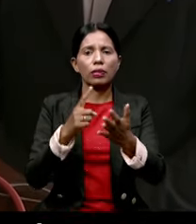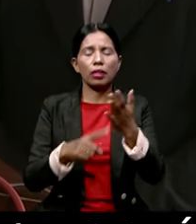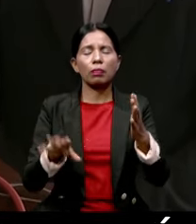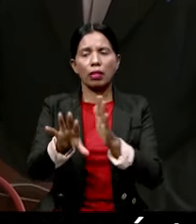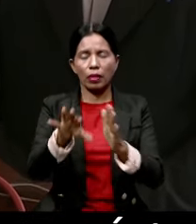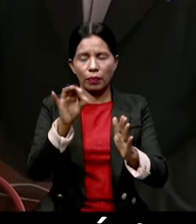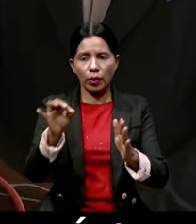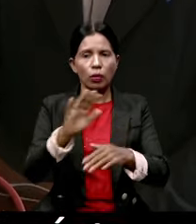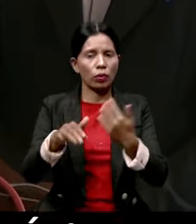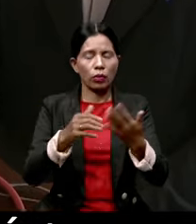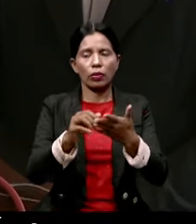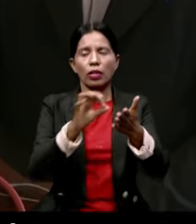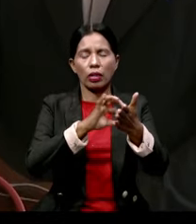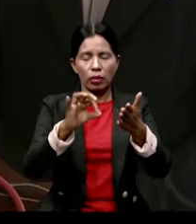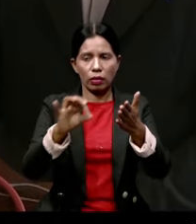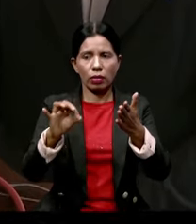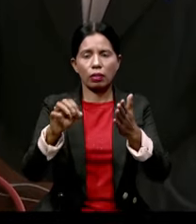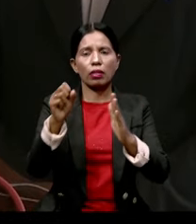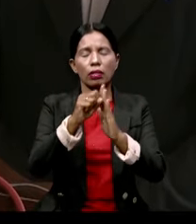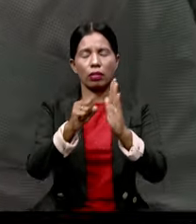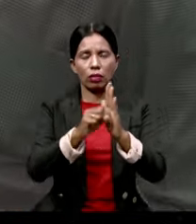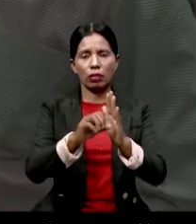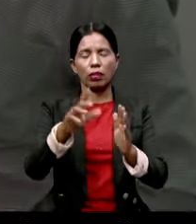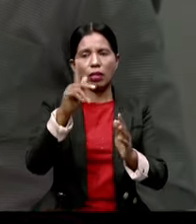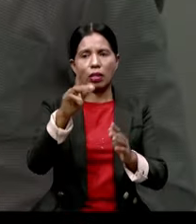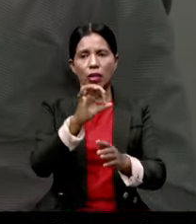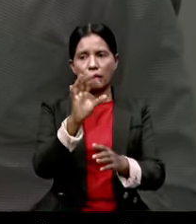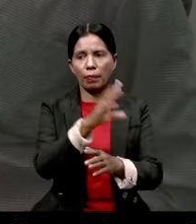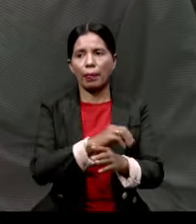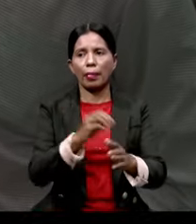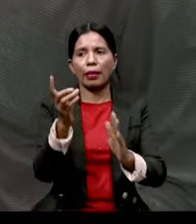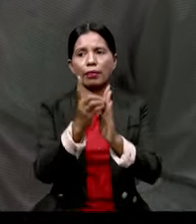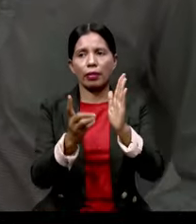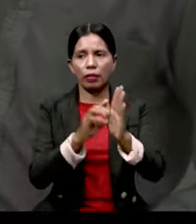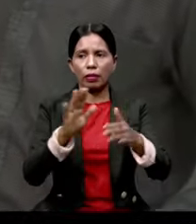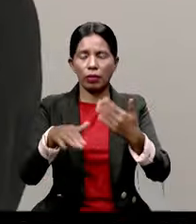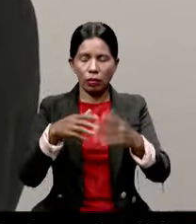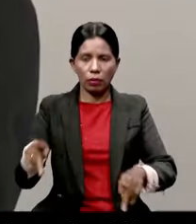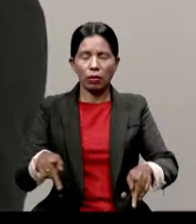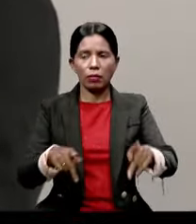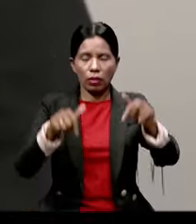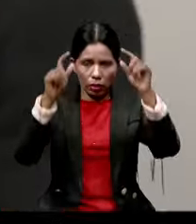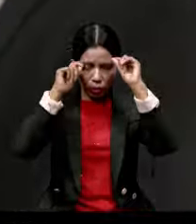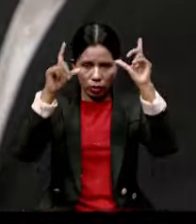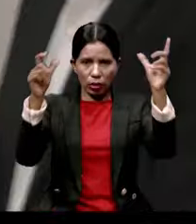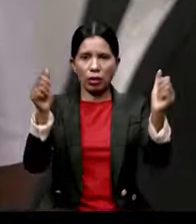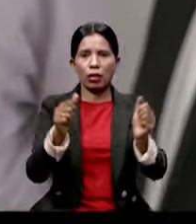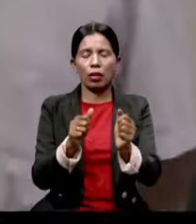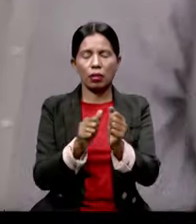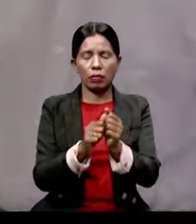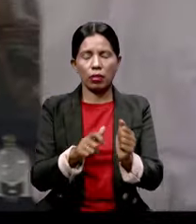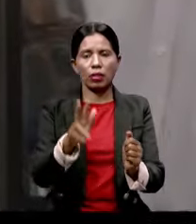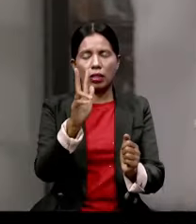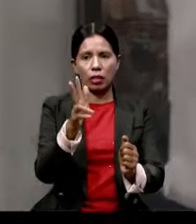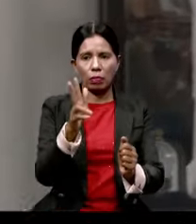lah iya statut fungsi publik. Ter dados total funcionário público e a Timor-Leste a muito carinho, tornou-se